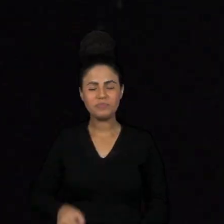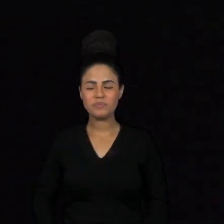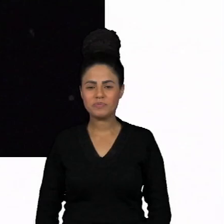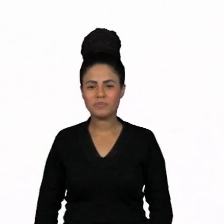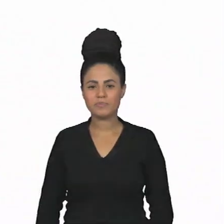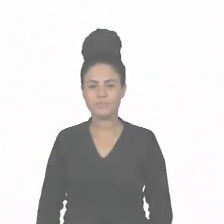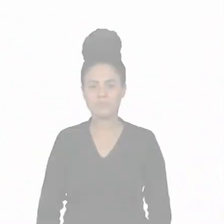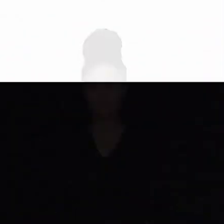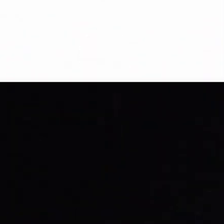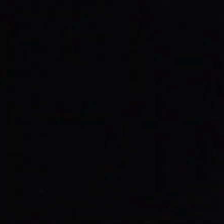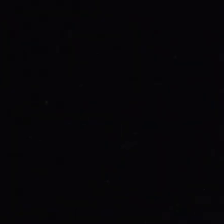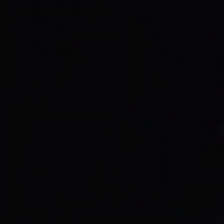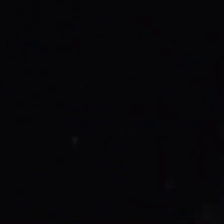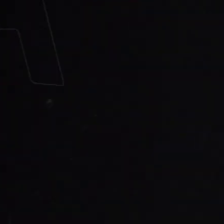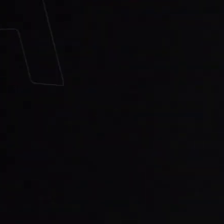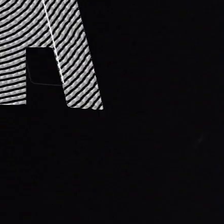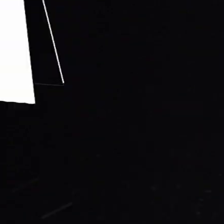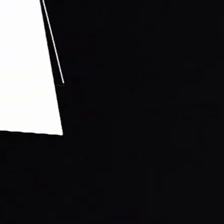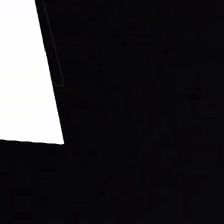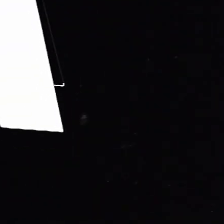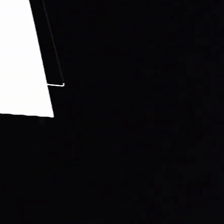loguinho.